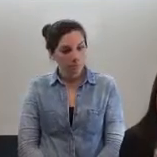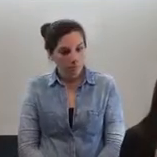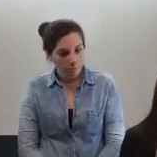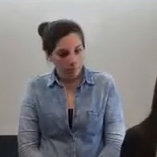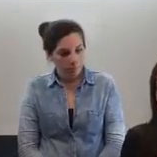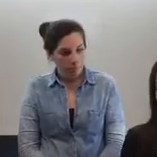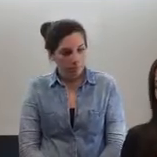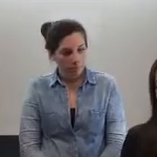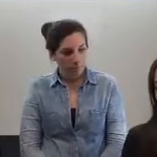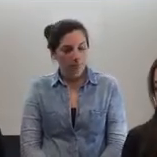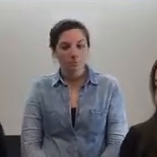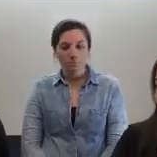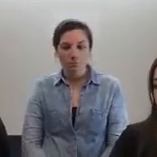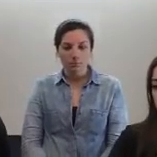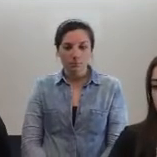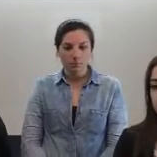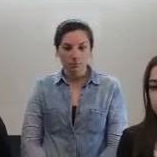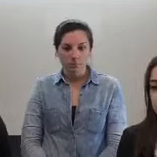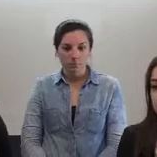e conteúdos científicos.